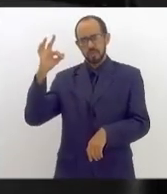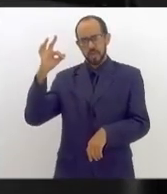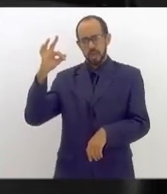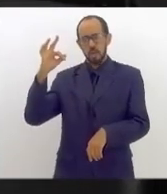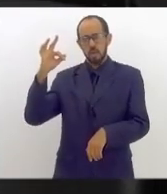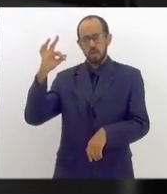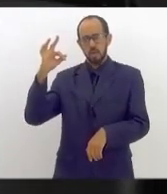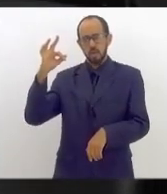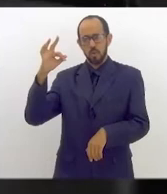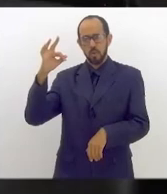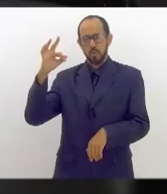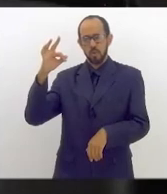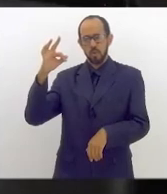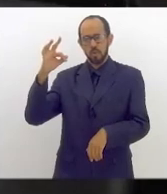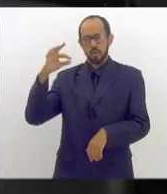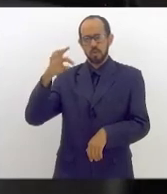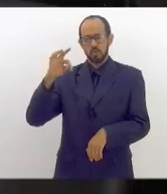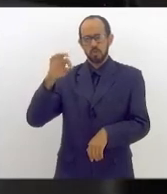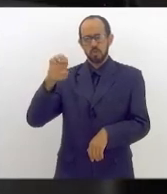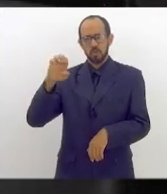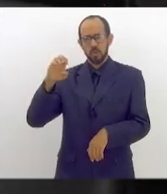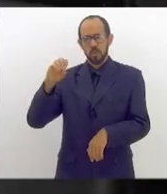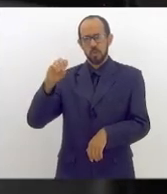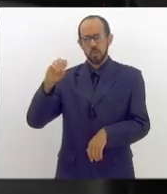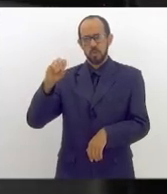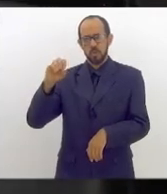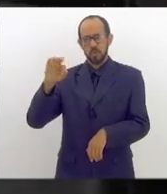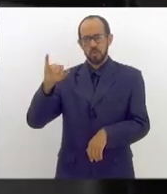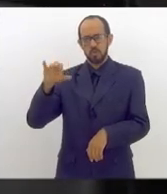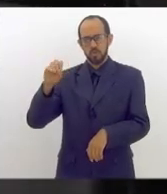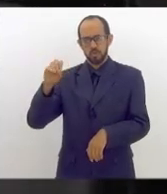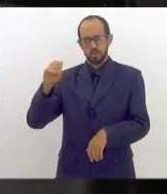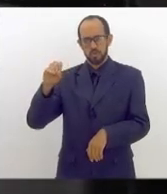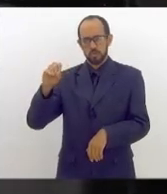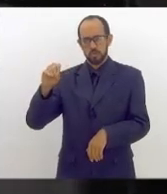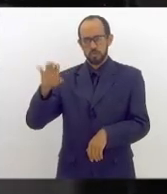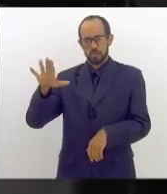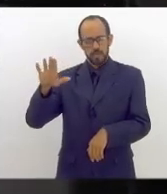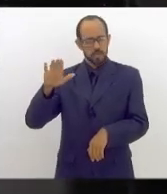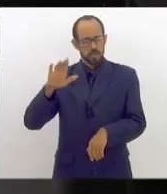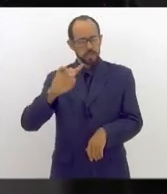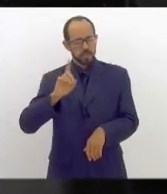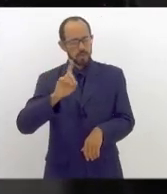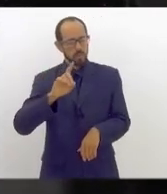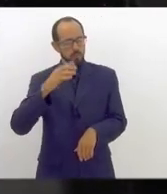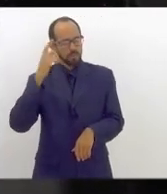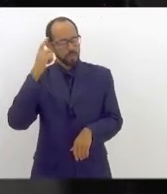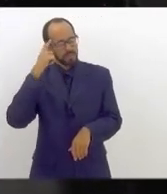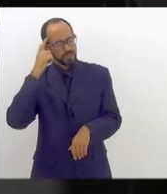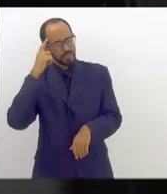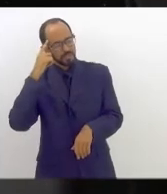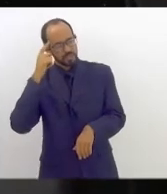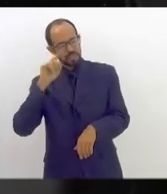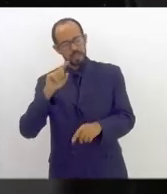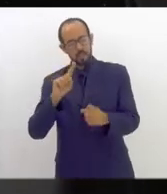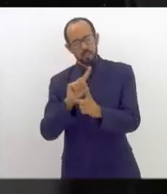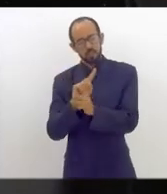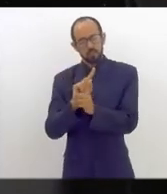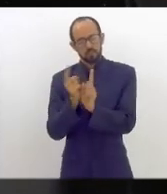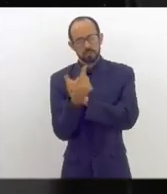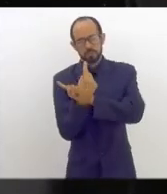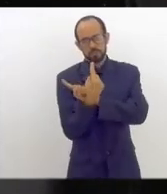não não pensem que eu cometi uma gafe ao inverter o